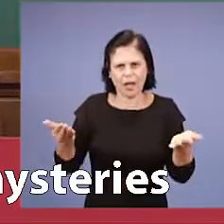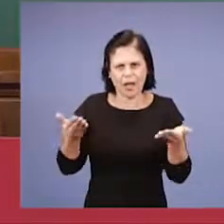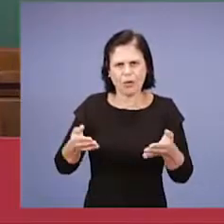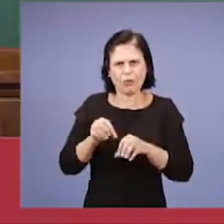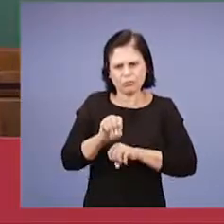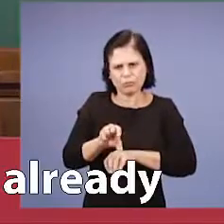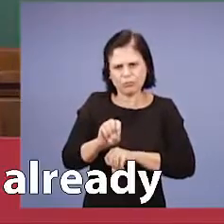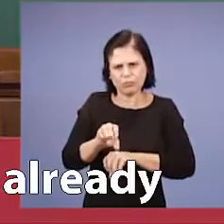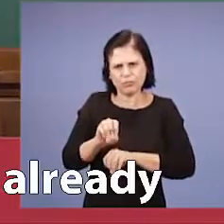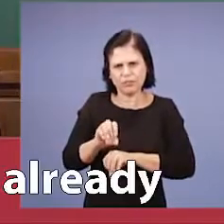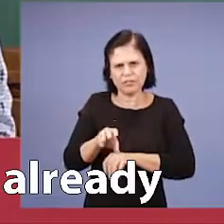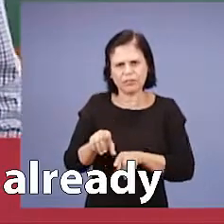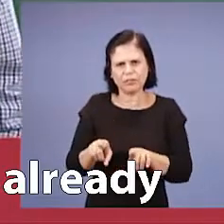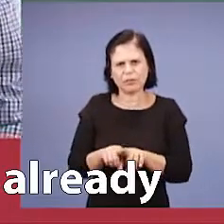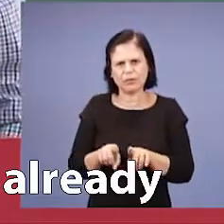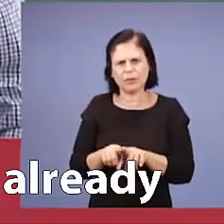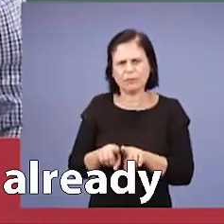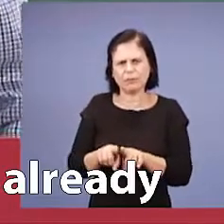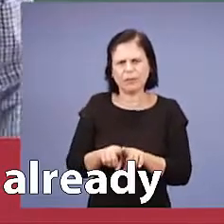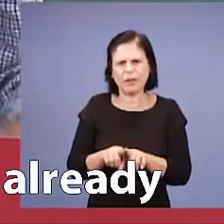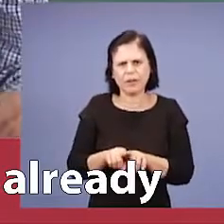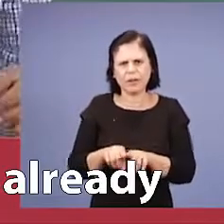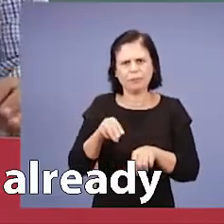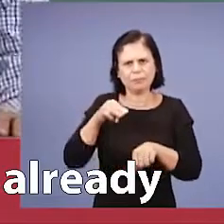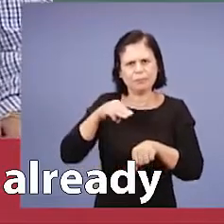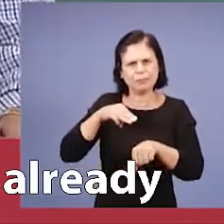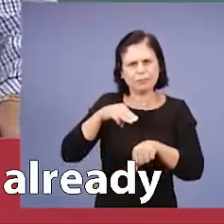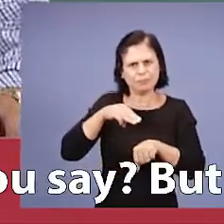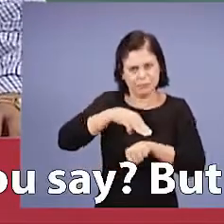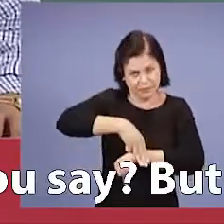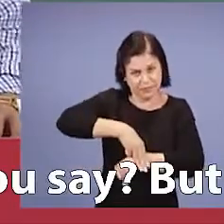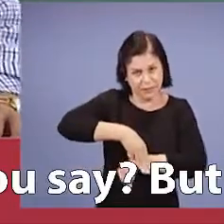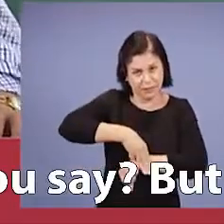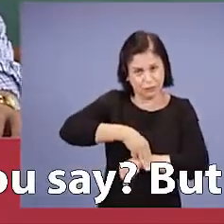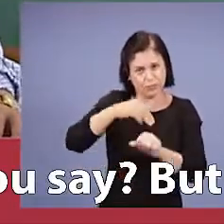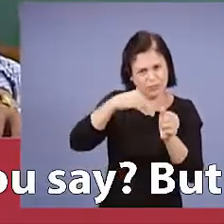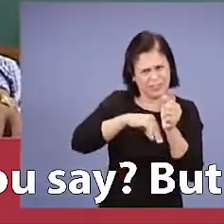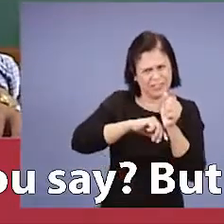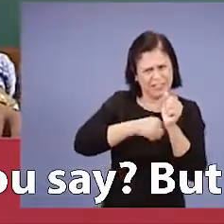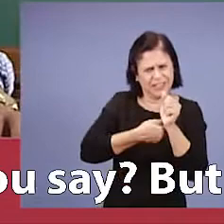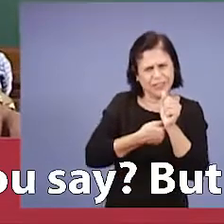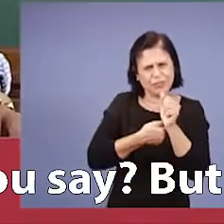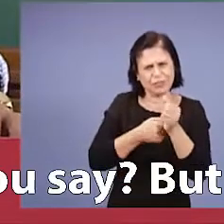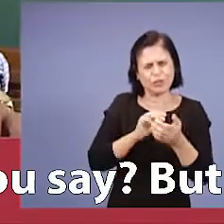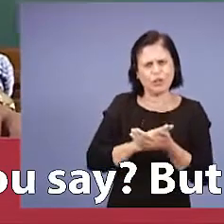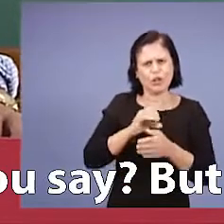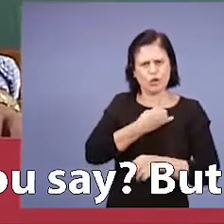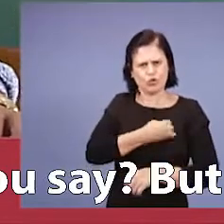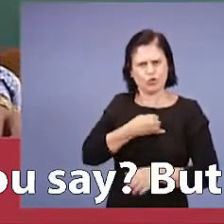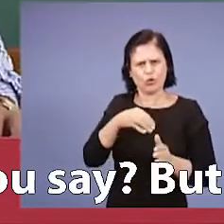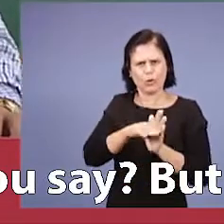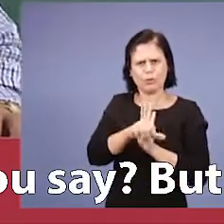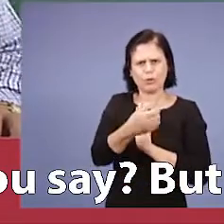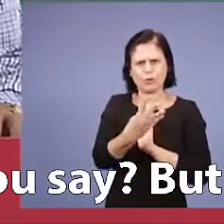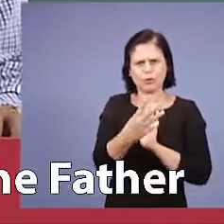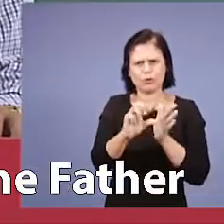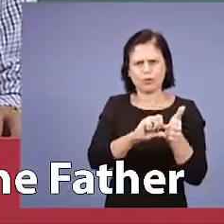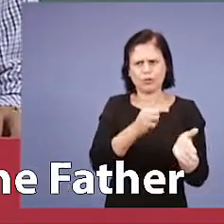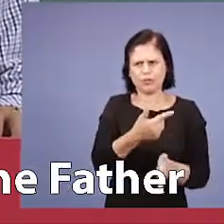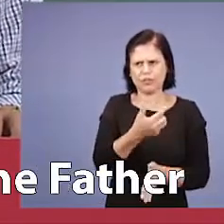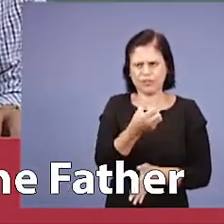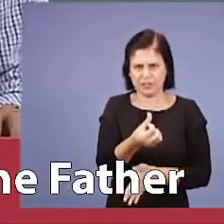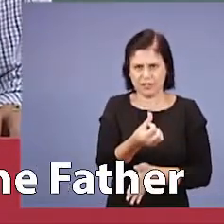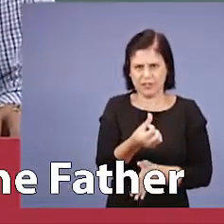mistérios que são iluminados pelo espírito santo já são profetizado joão 14 26 o que diz mas